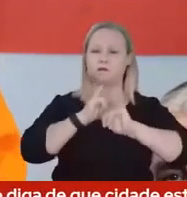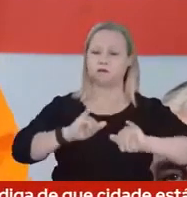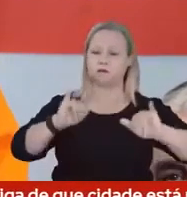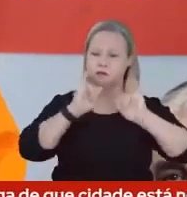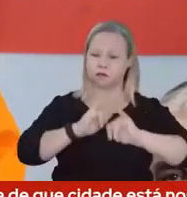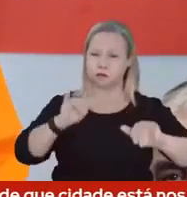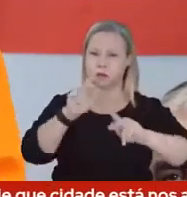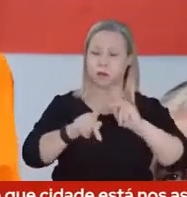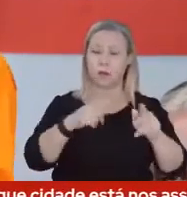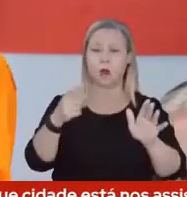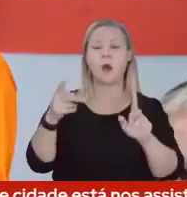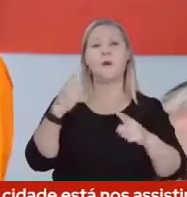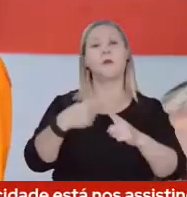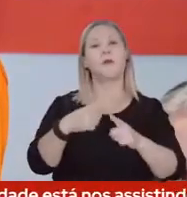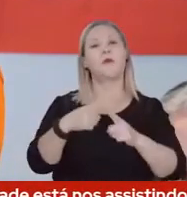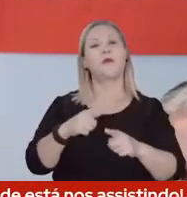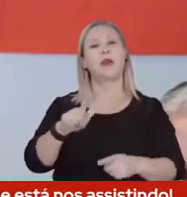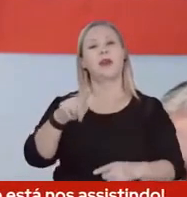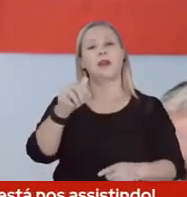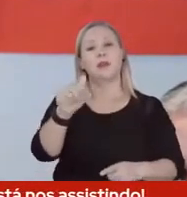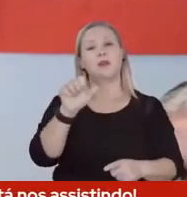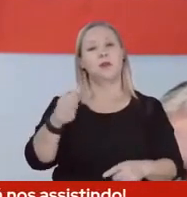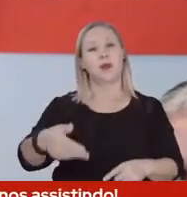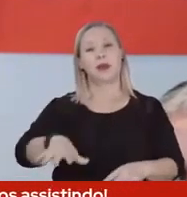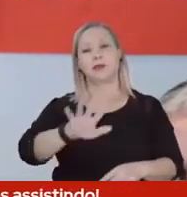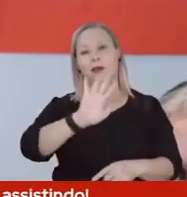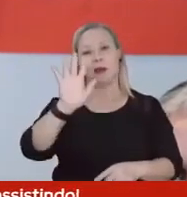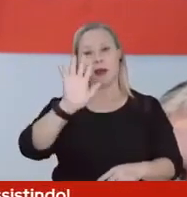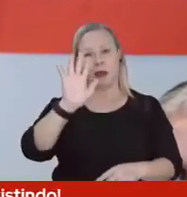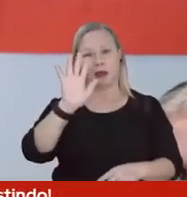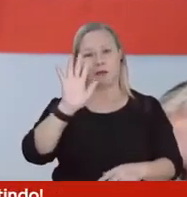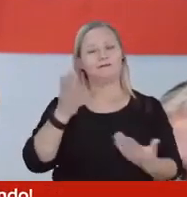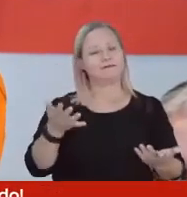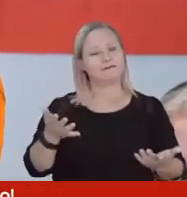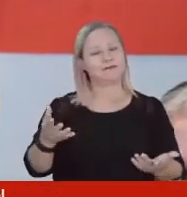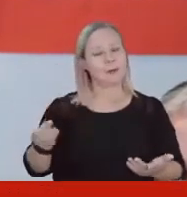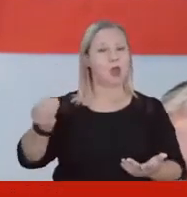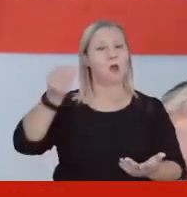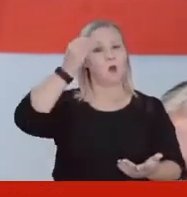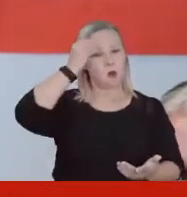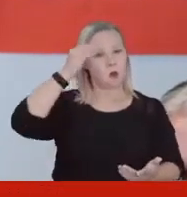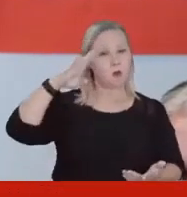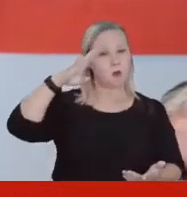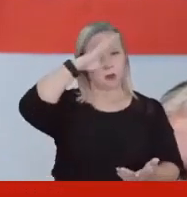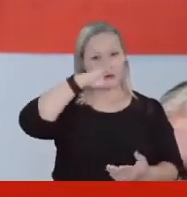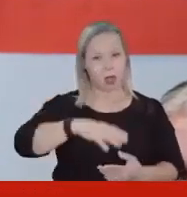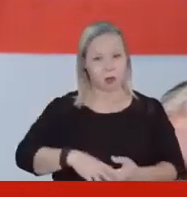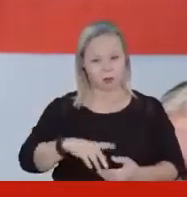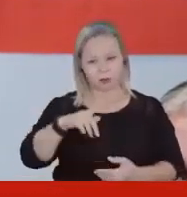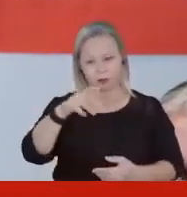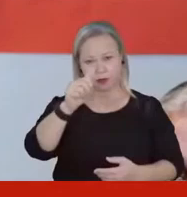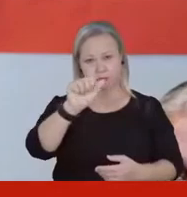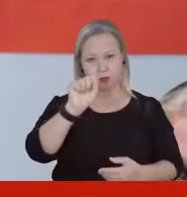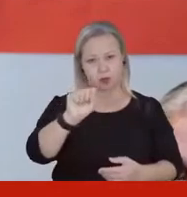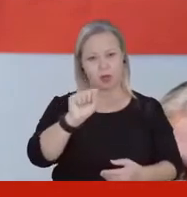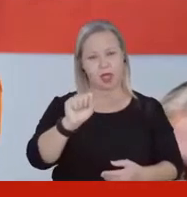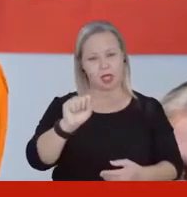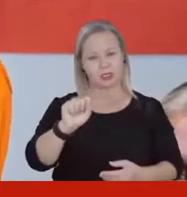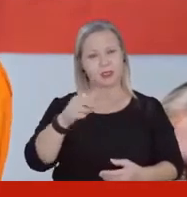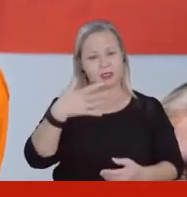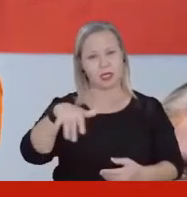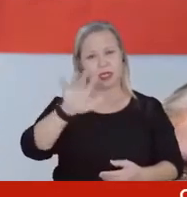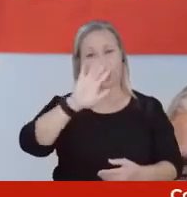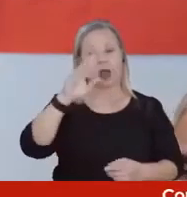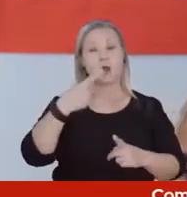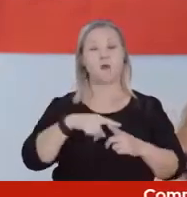caro. E o gás está caro é por culpa de Bolsonaro, porque é ele que indica o presidente, é ele que indica o conselho de administração, é ele